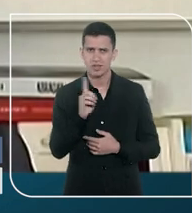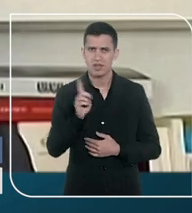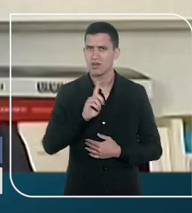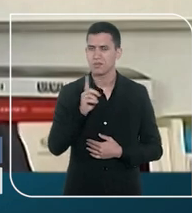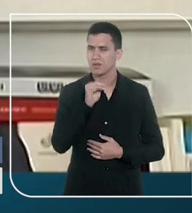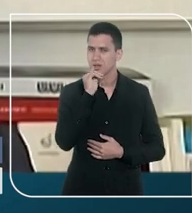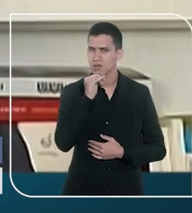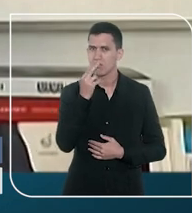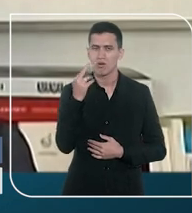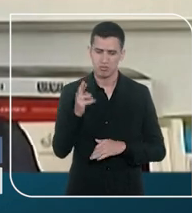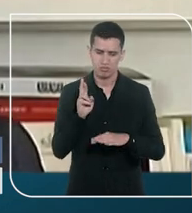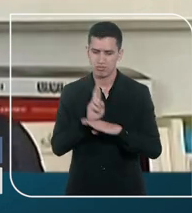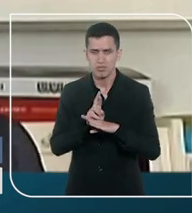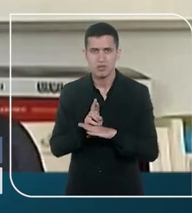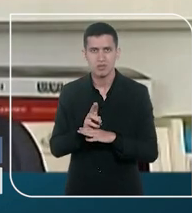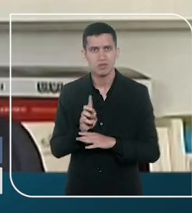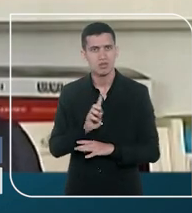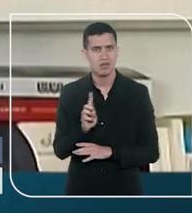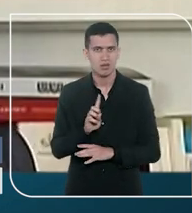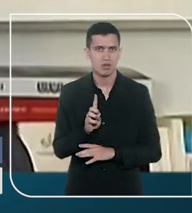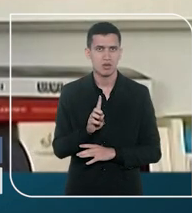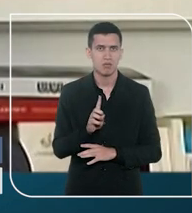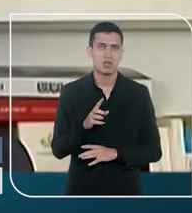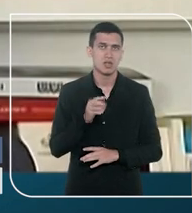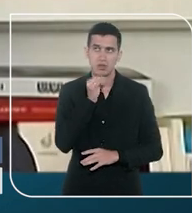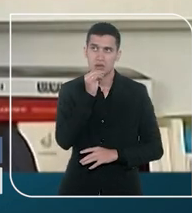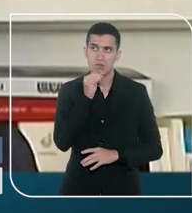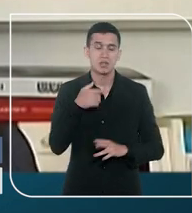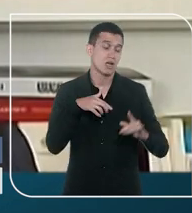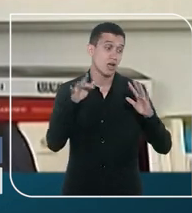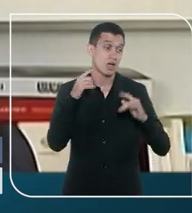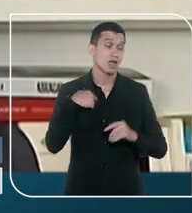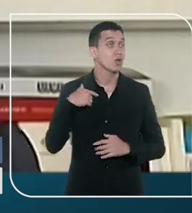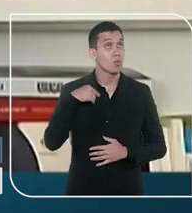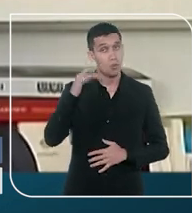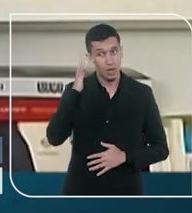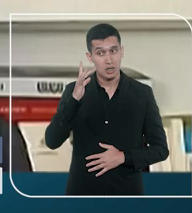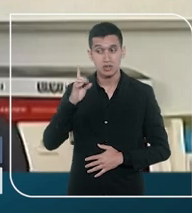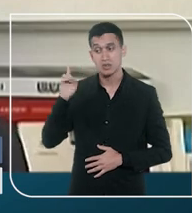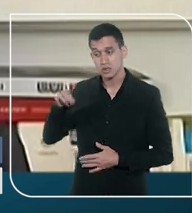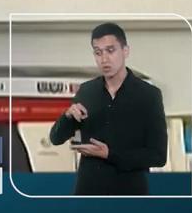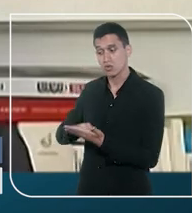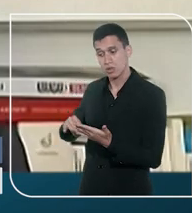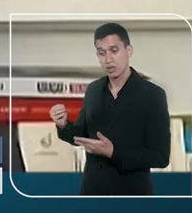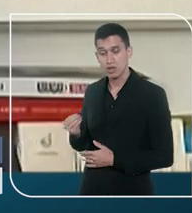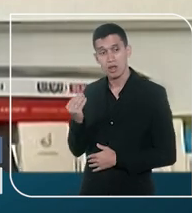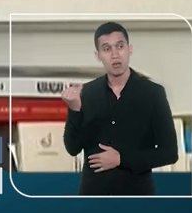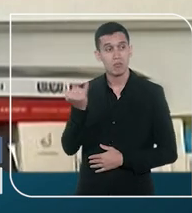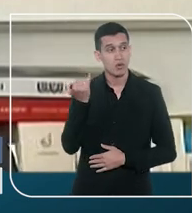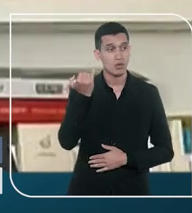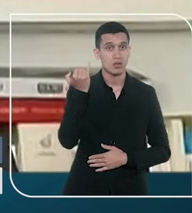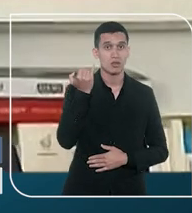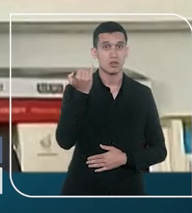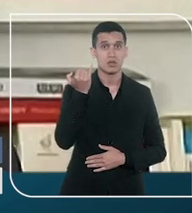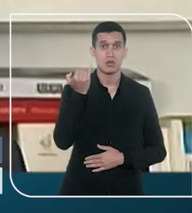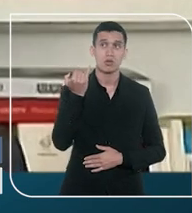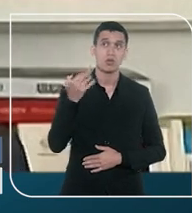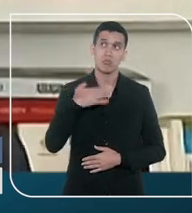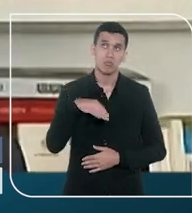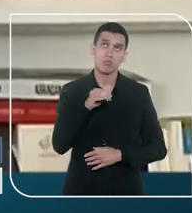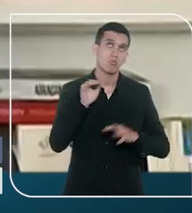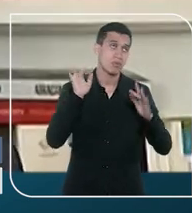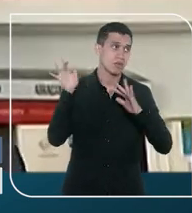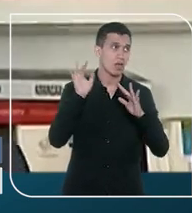eu posso alegar as matérias que eu entender necessárias, eu posso tentar rebater, né, tudo aquilo que me é necessário